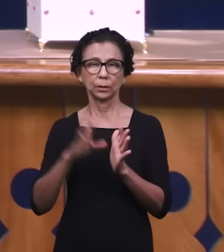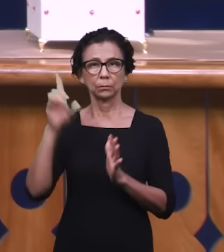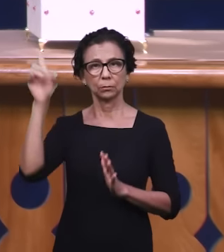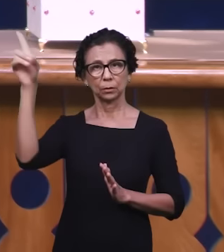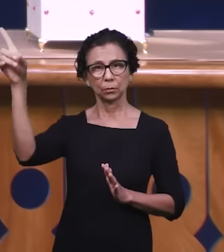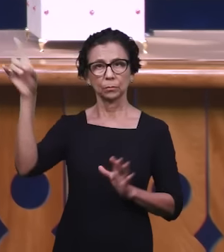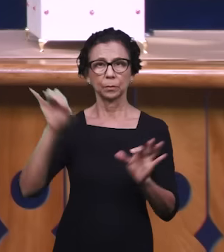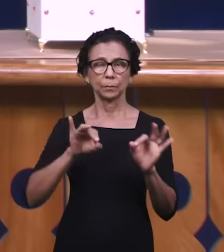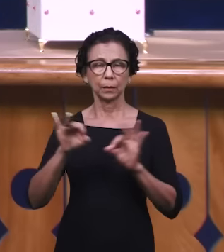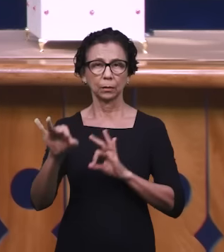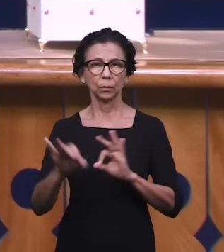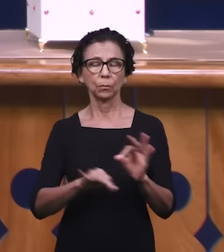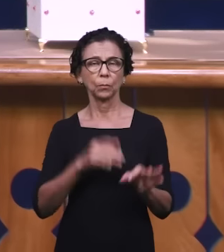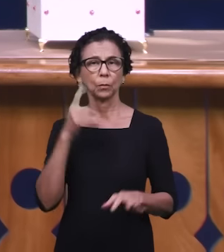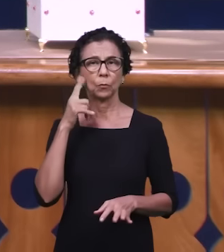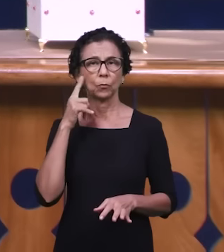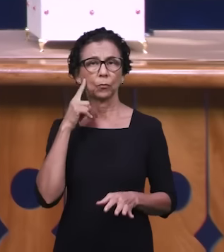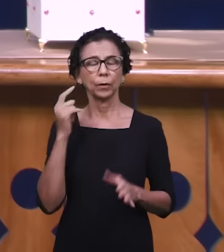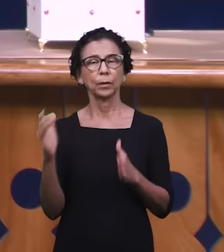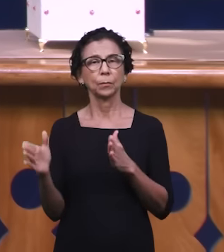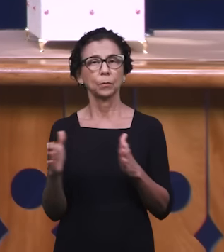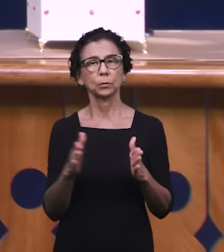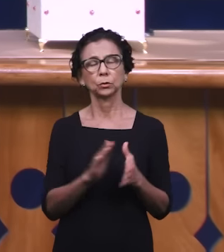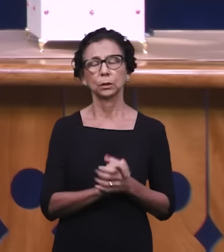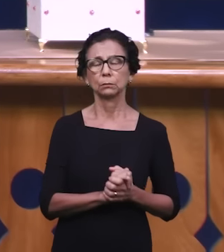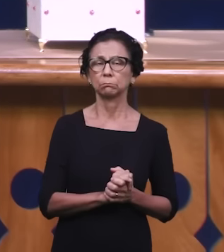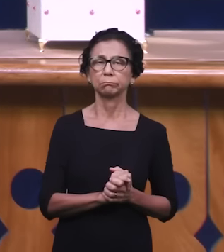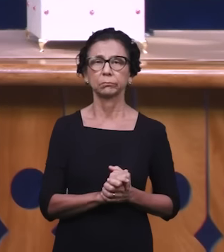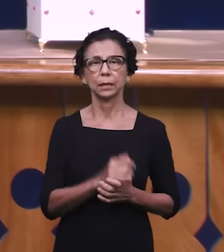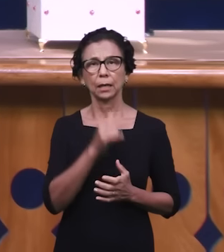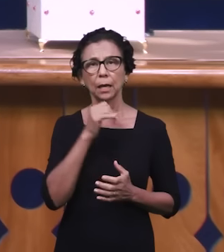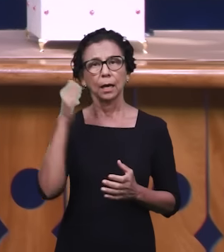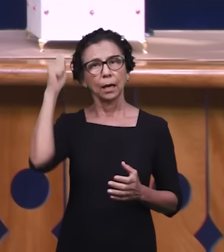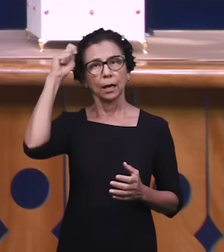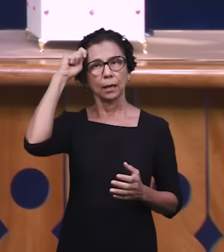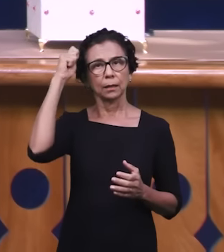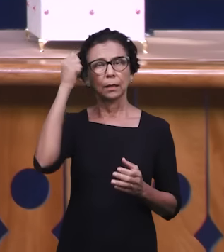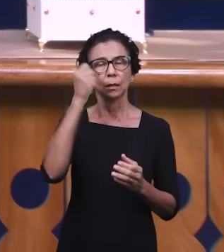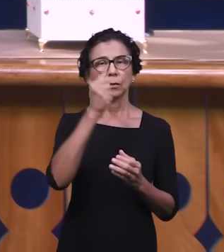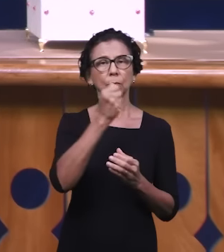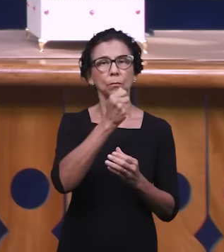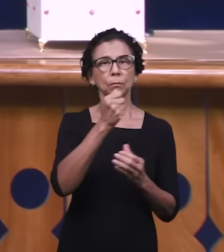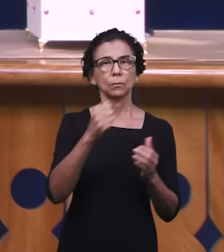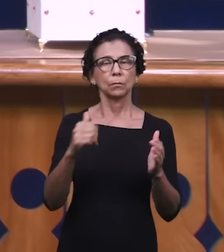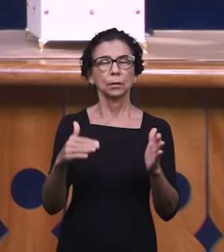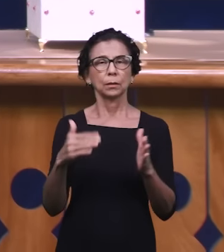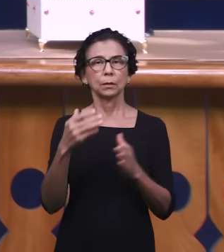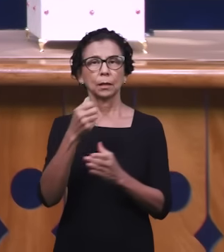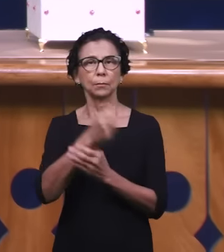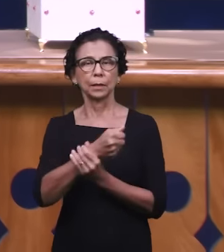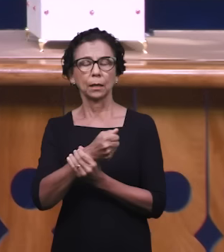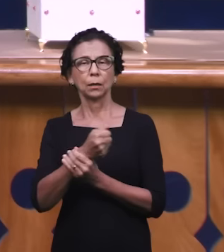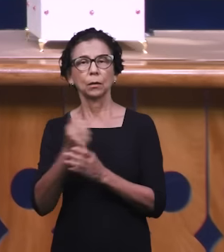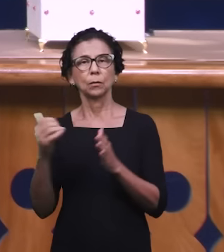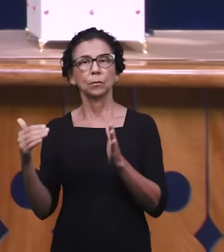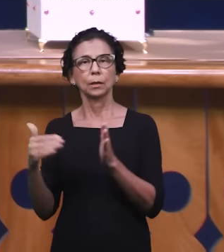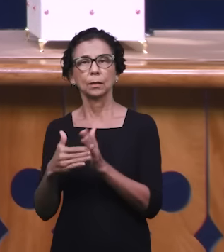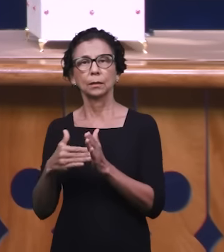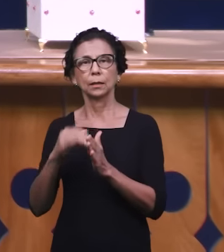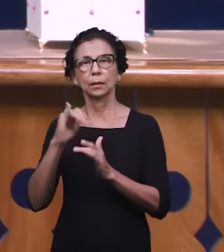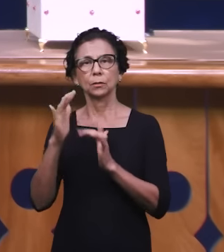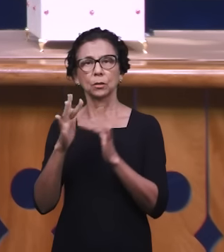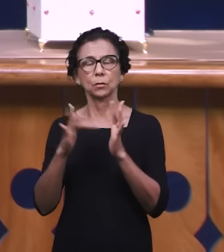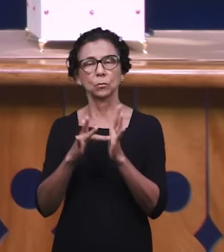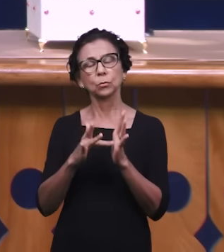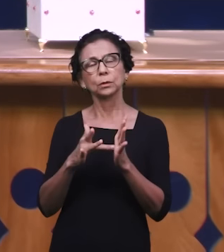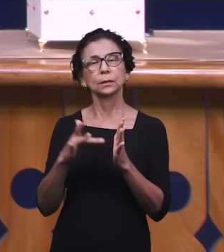as dispensações de várias formas. Por exemplo, de Adão a Abraão, 2000 anos, de Abraão a Jesus, mais 2000 anos, de Jesus